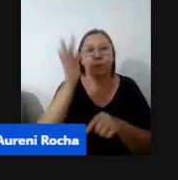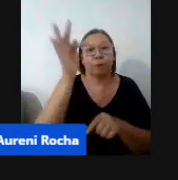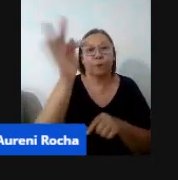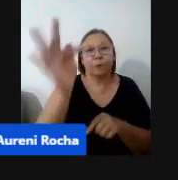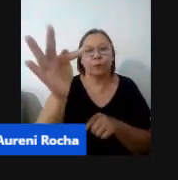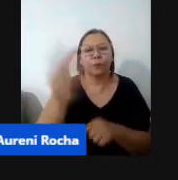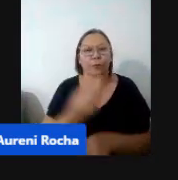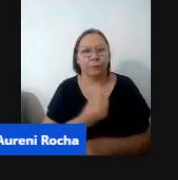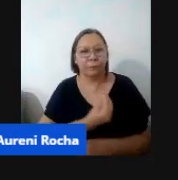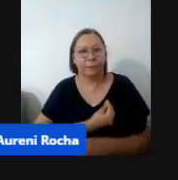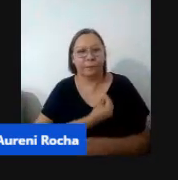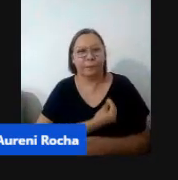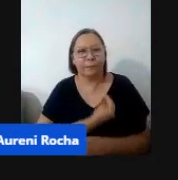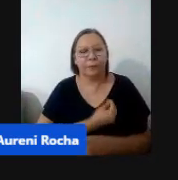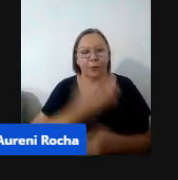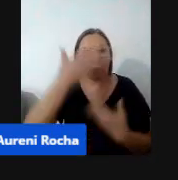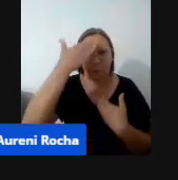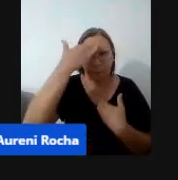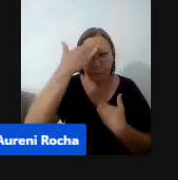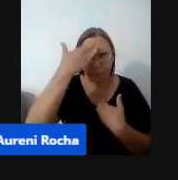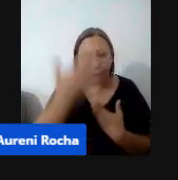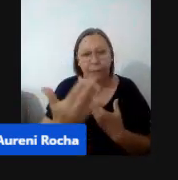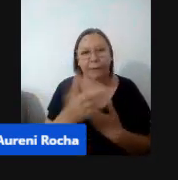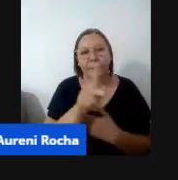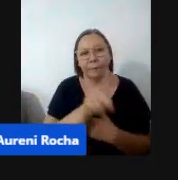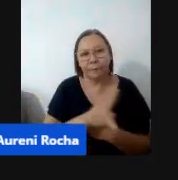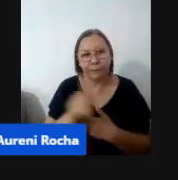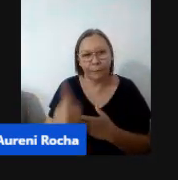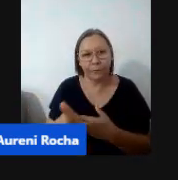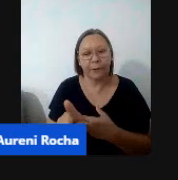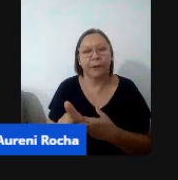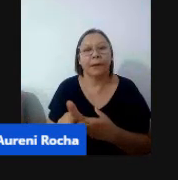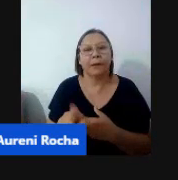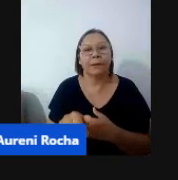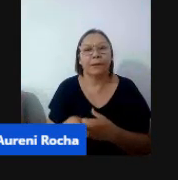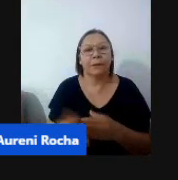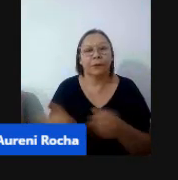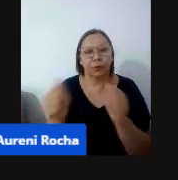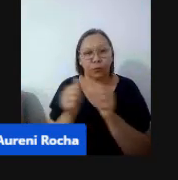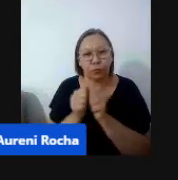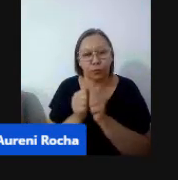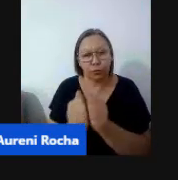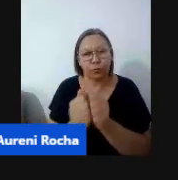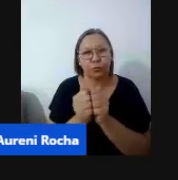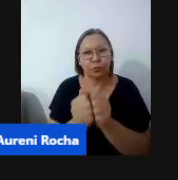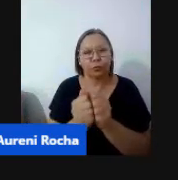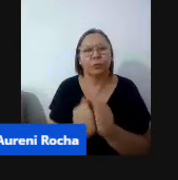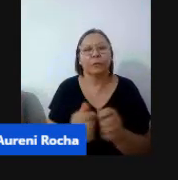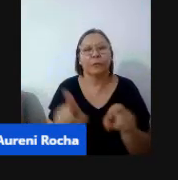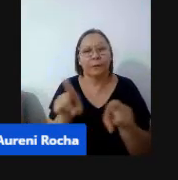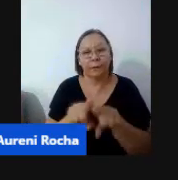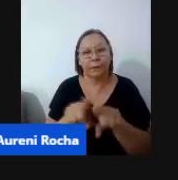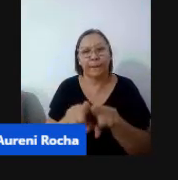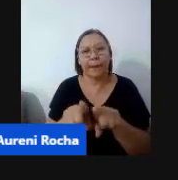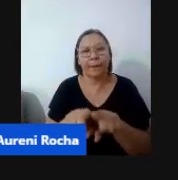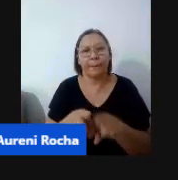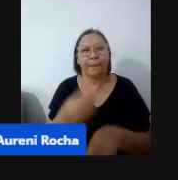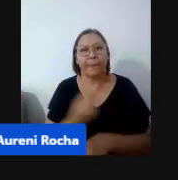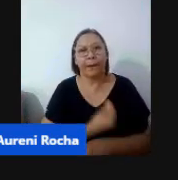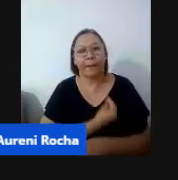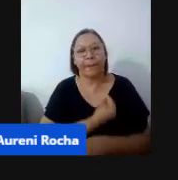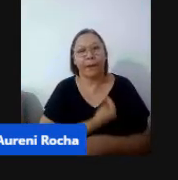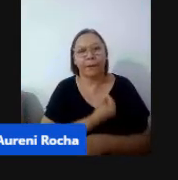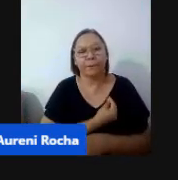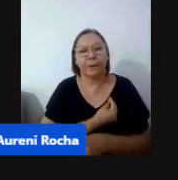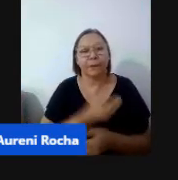Obrigado aos professores por estarem conosco nesse canal e também pela participação das